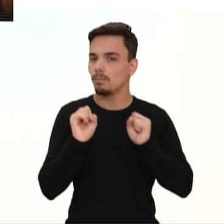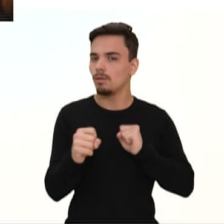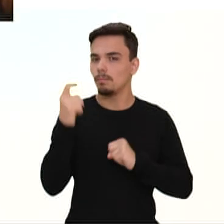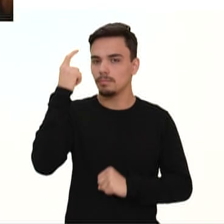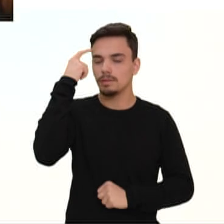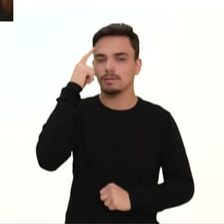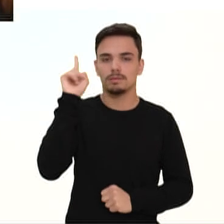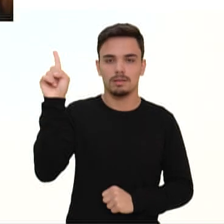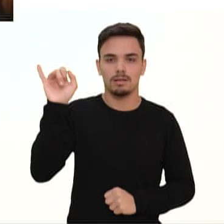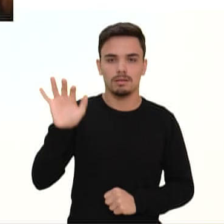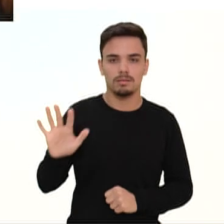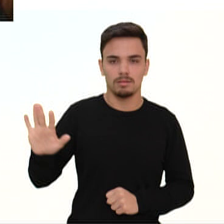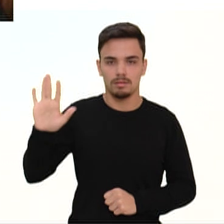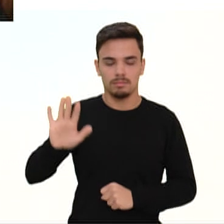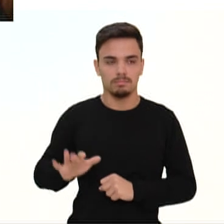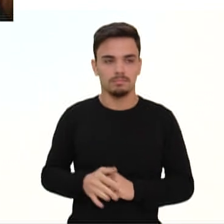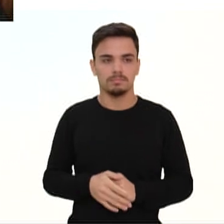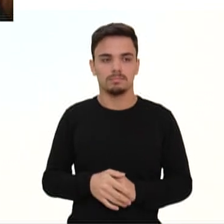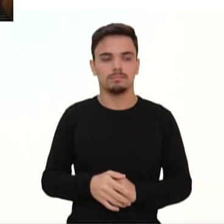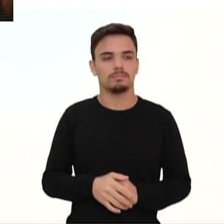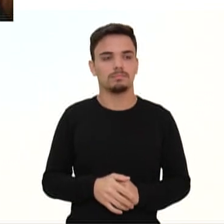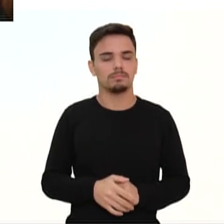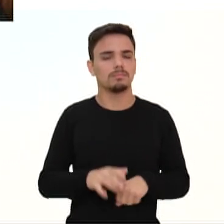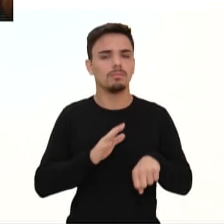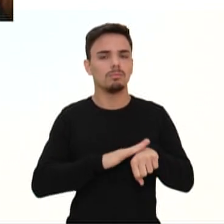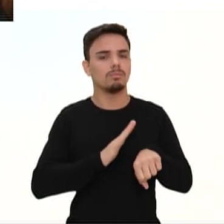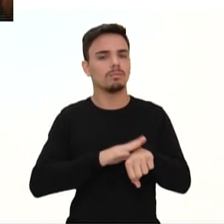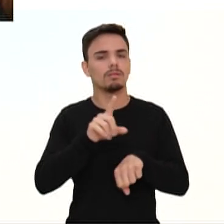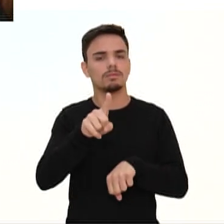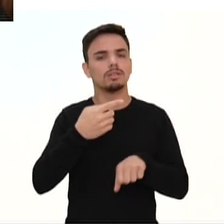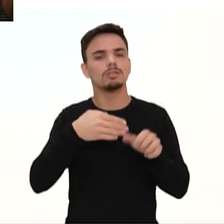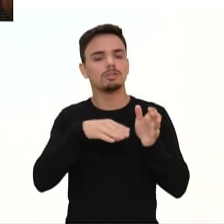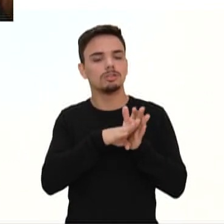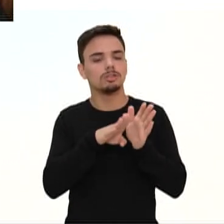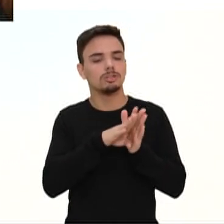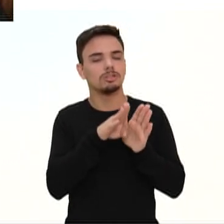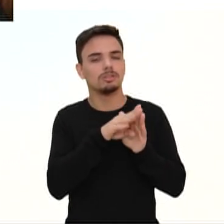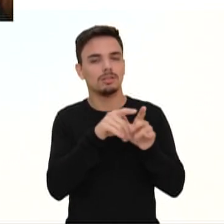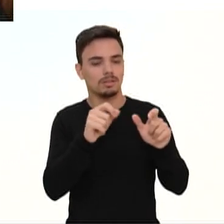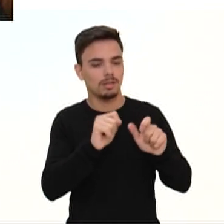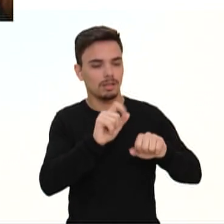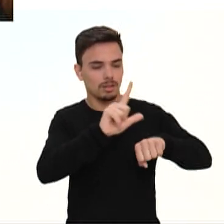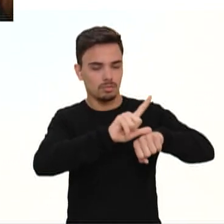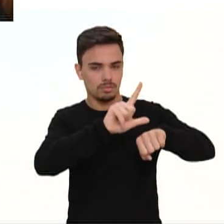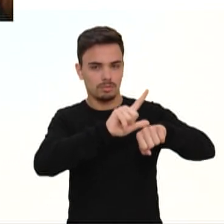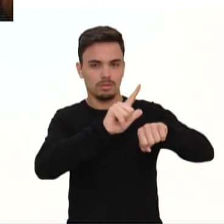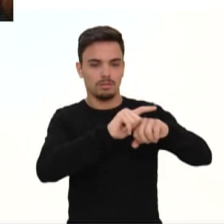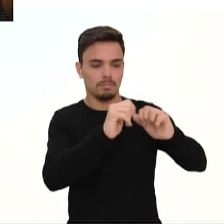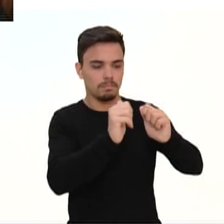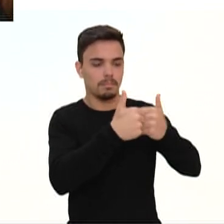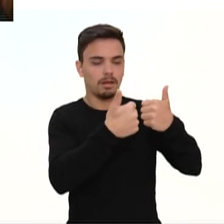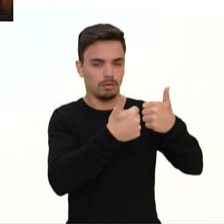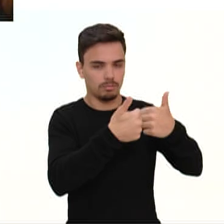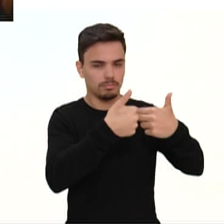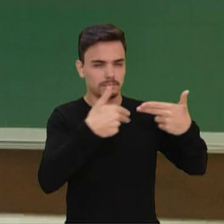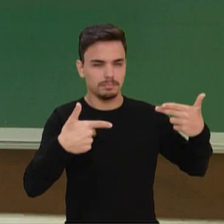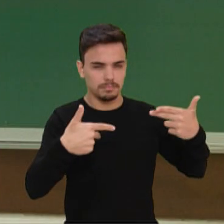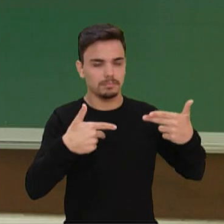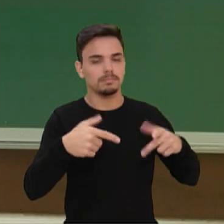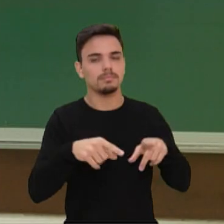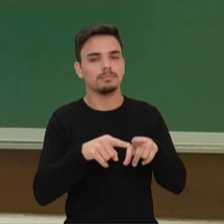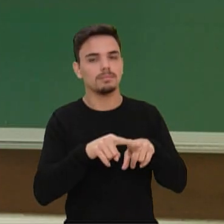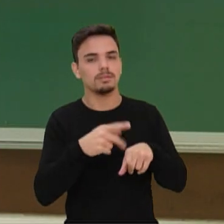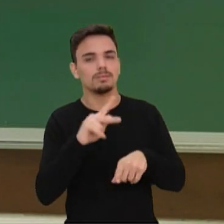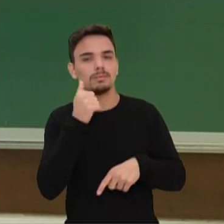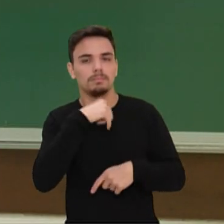né? Você poderia ter pensado naquele momento em que você chega na confeitaria, na panificadora, na padaria e que